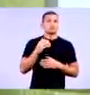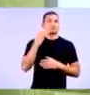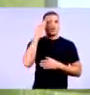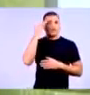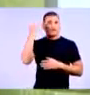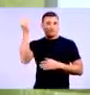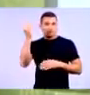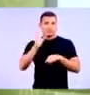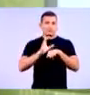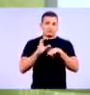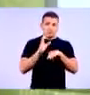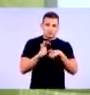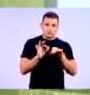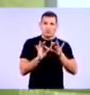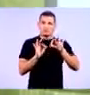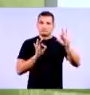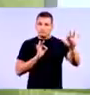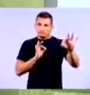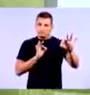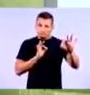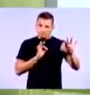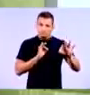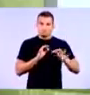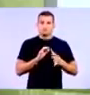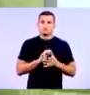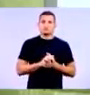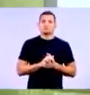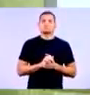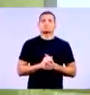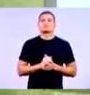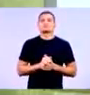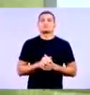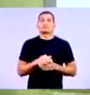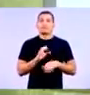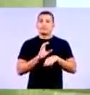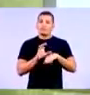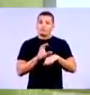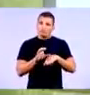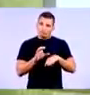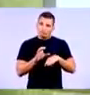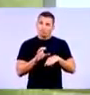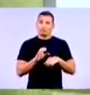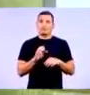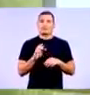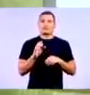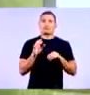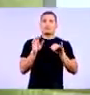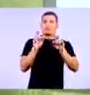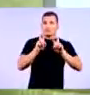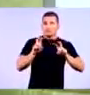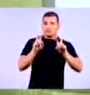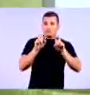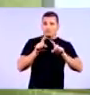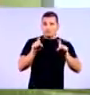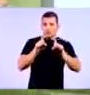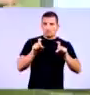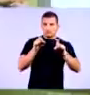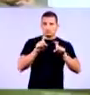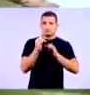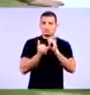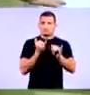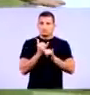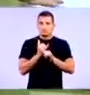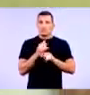cursos que realizamos à distância, especialmente no curso de informática para a internet. Mas o que significa cada princípio, professora